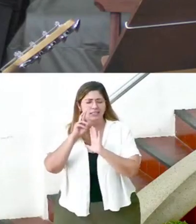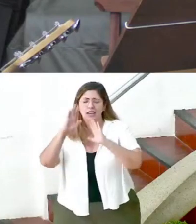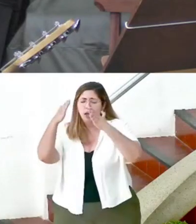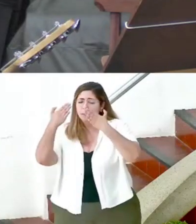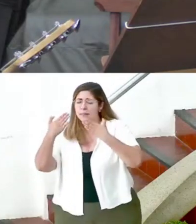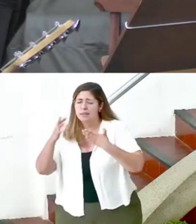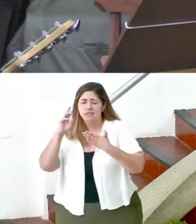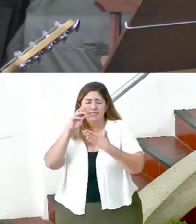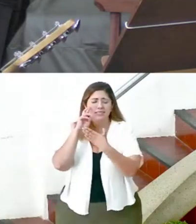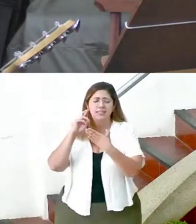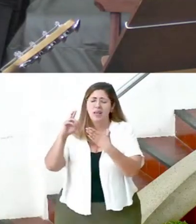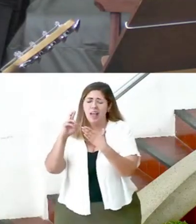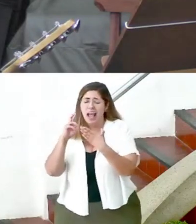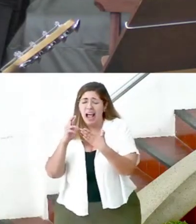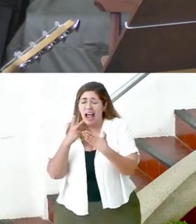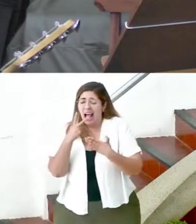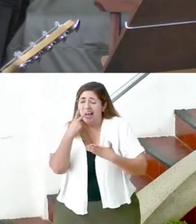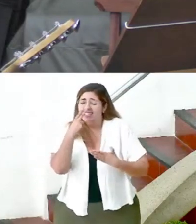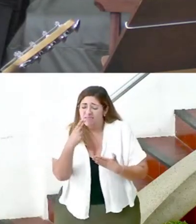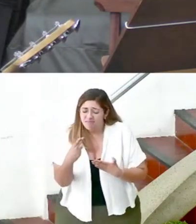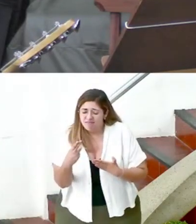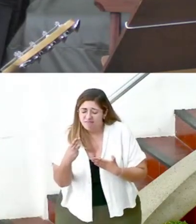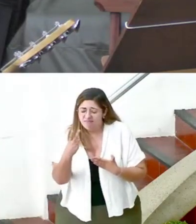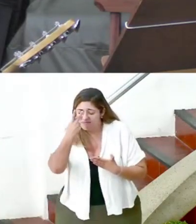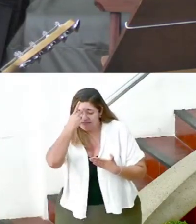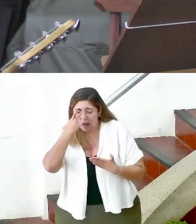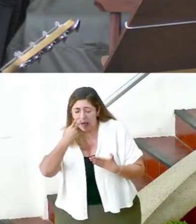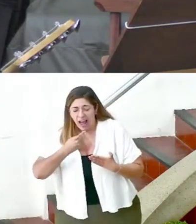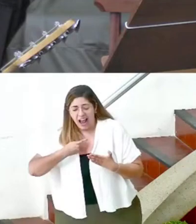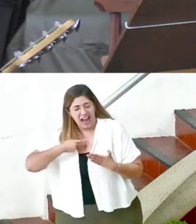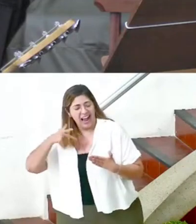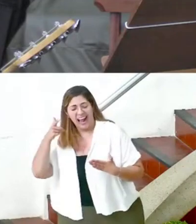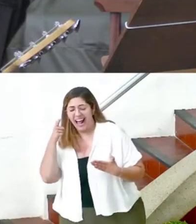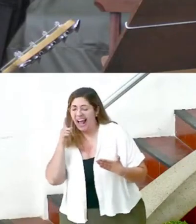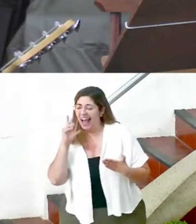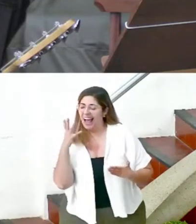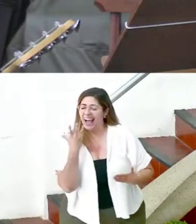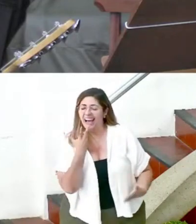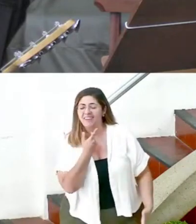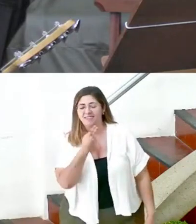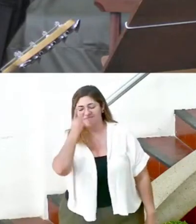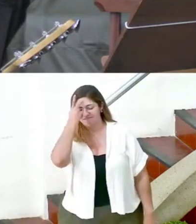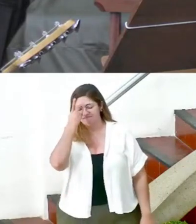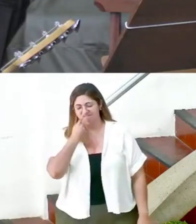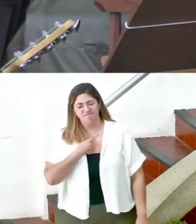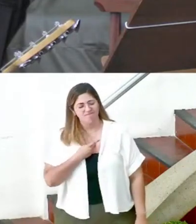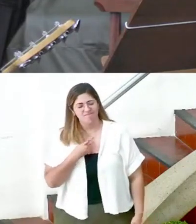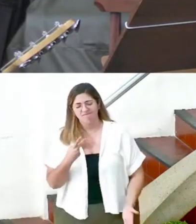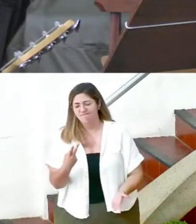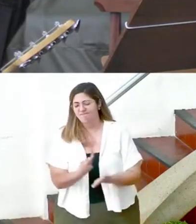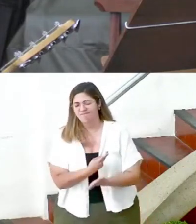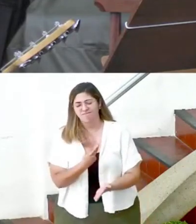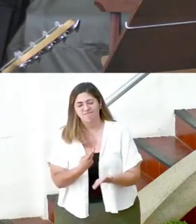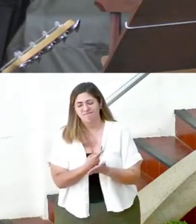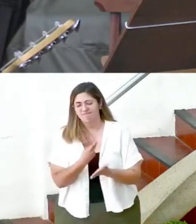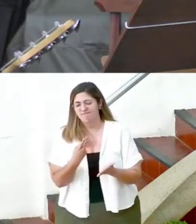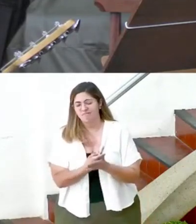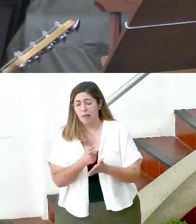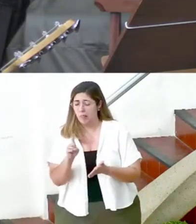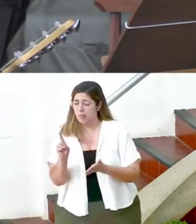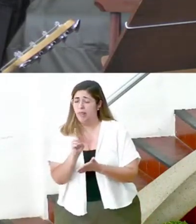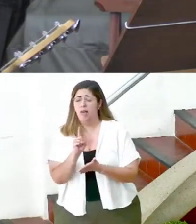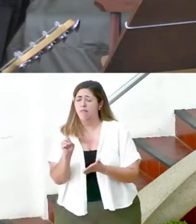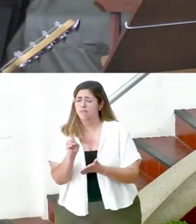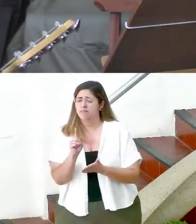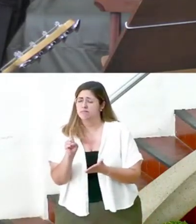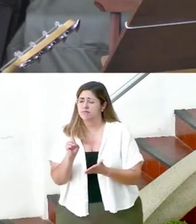presença achando que nós conquistamos esta salvação. Eu sei que a maioria pensa realmente que não.